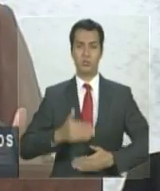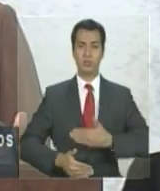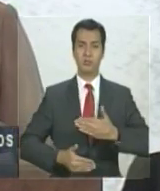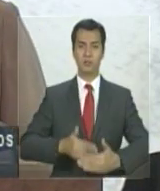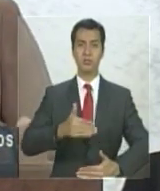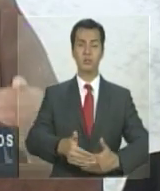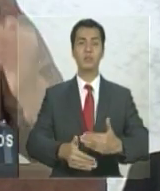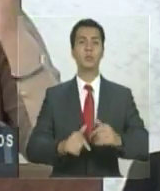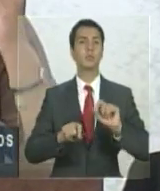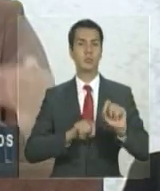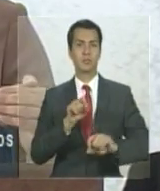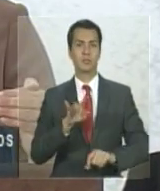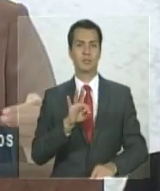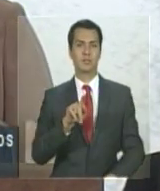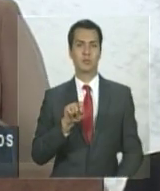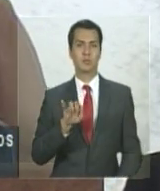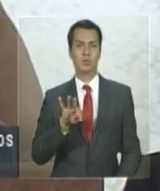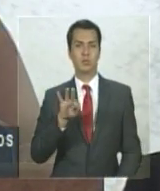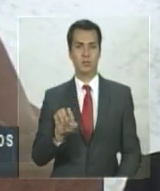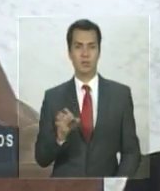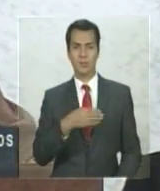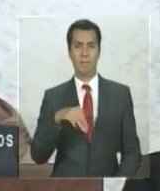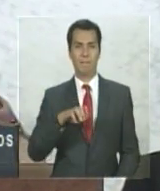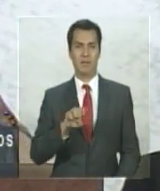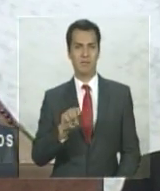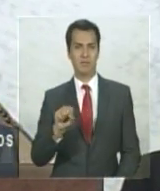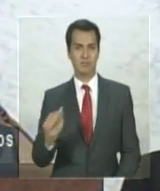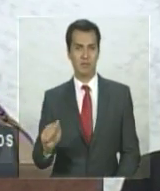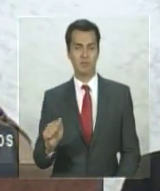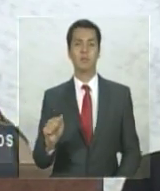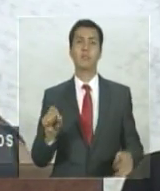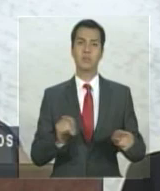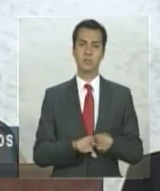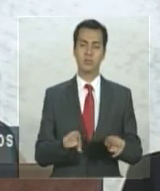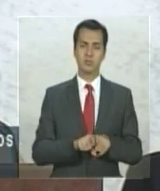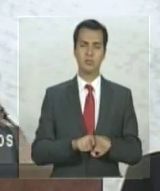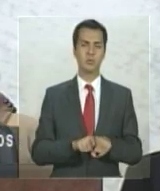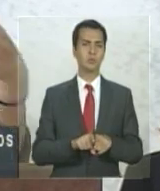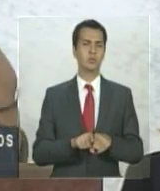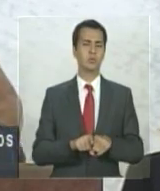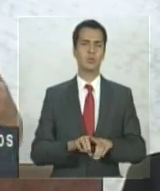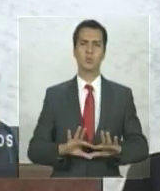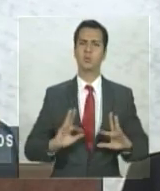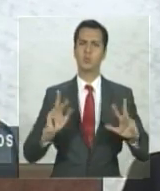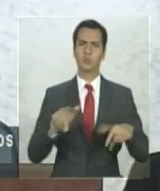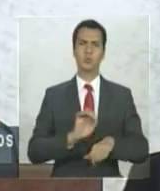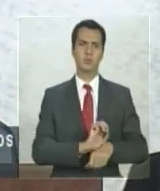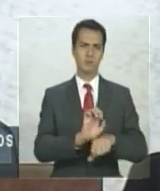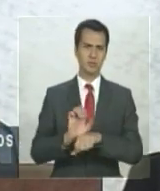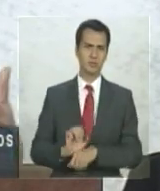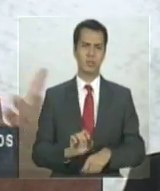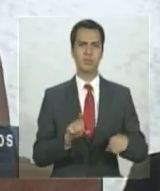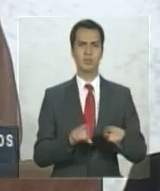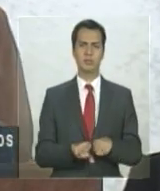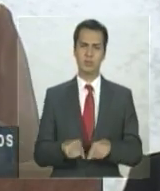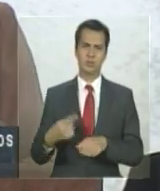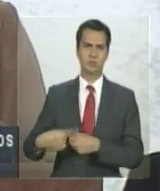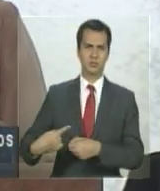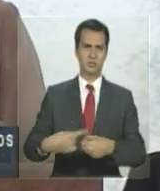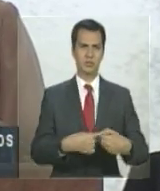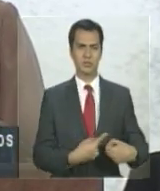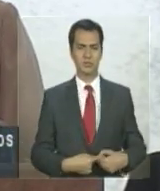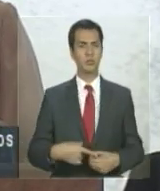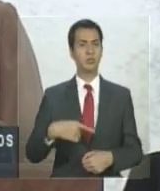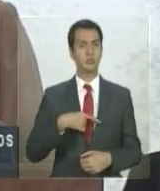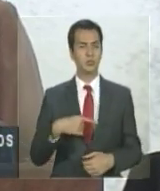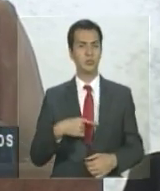transporte de massa e também todos os estados e municípios que participaram